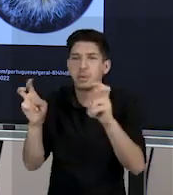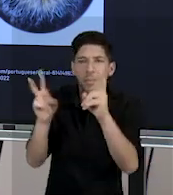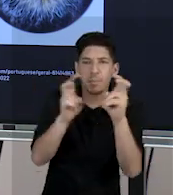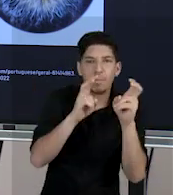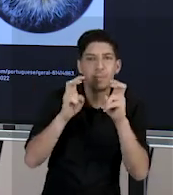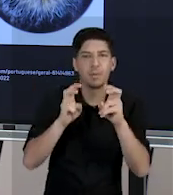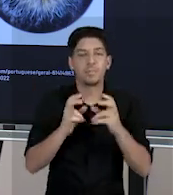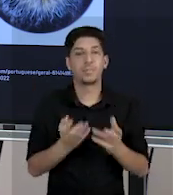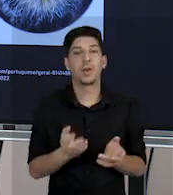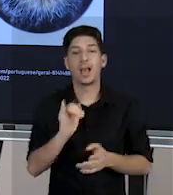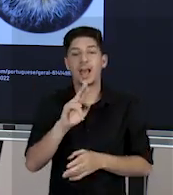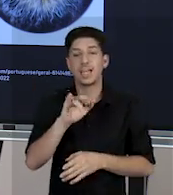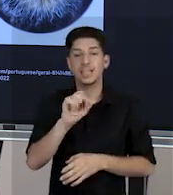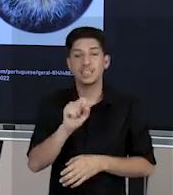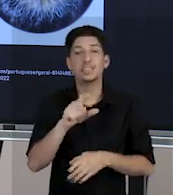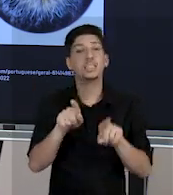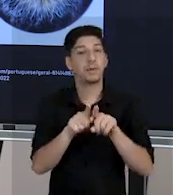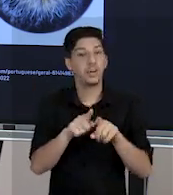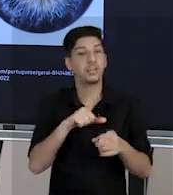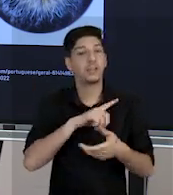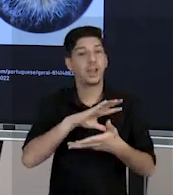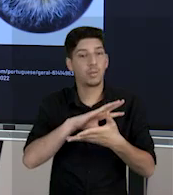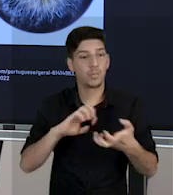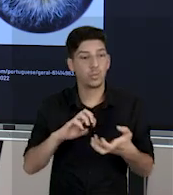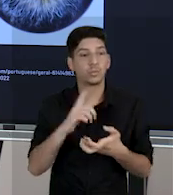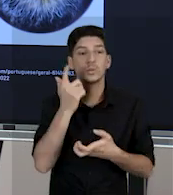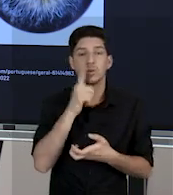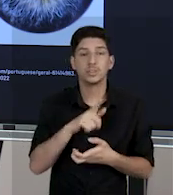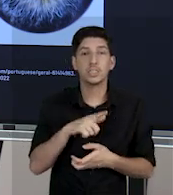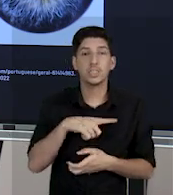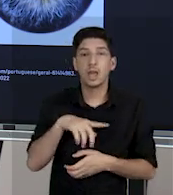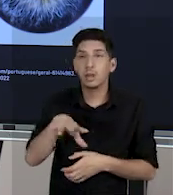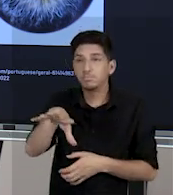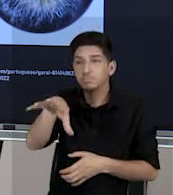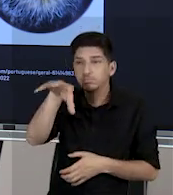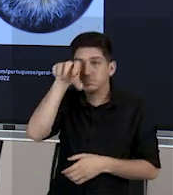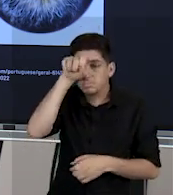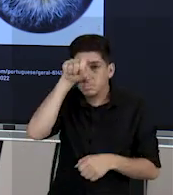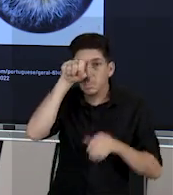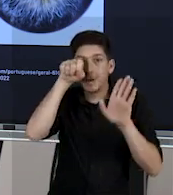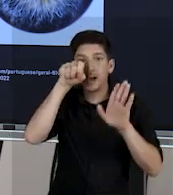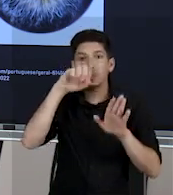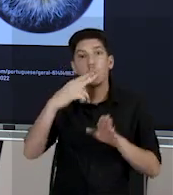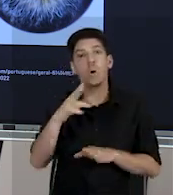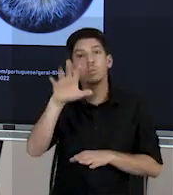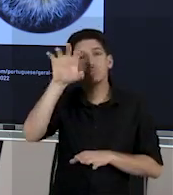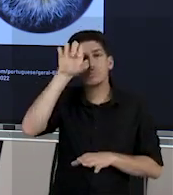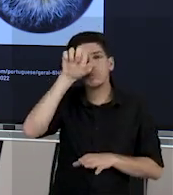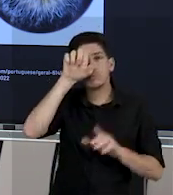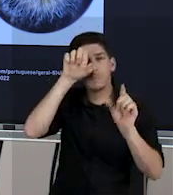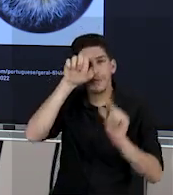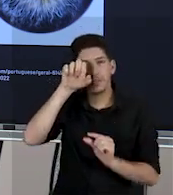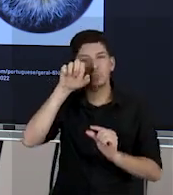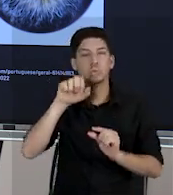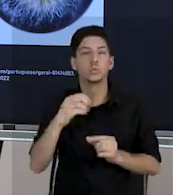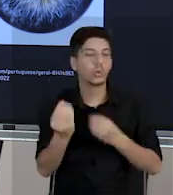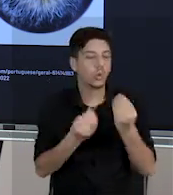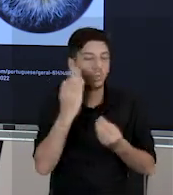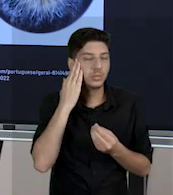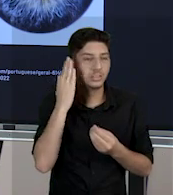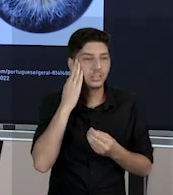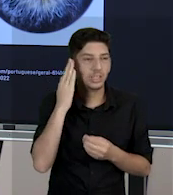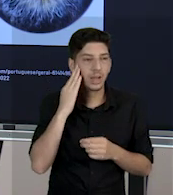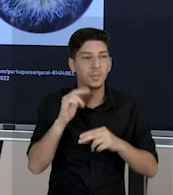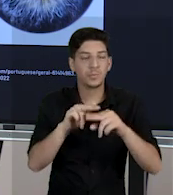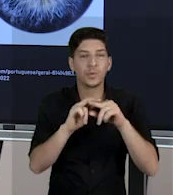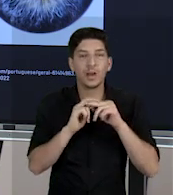tem músculos que vão fazer com que entre mais ou menos luz. Como que a gente sabe que ela está fazendo essa regulagem? Com